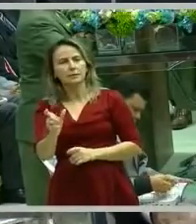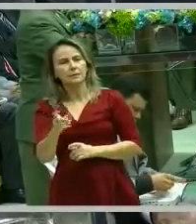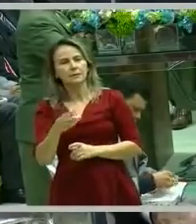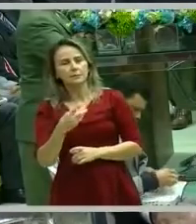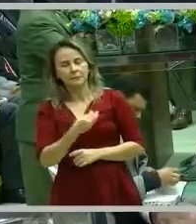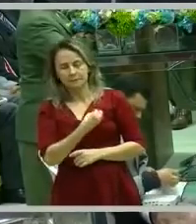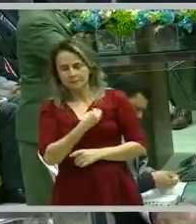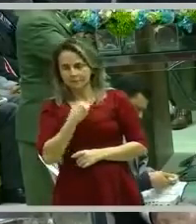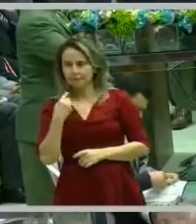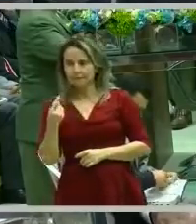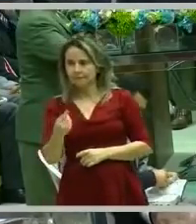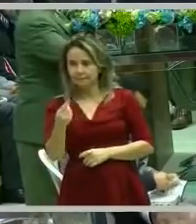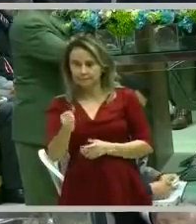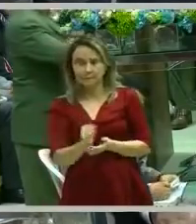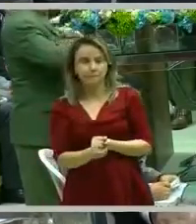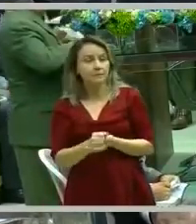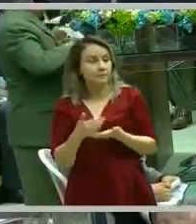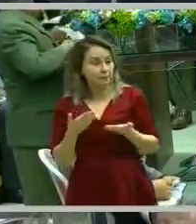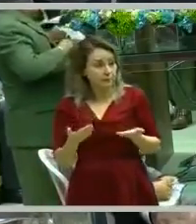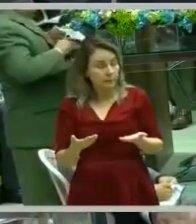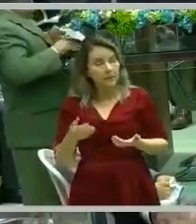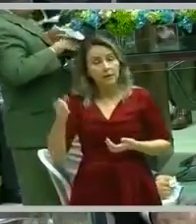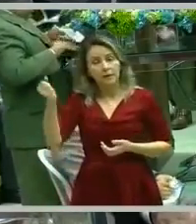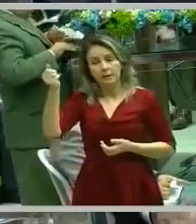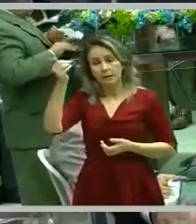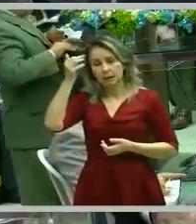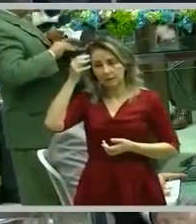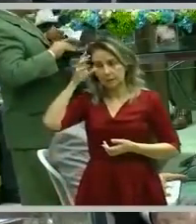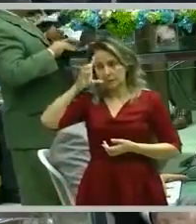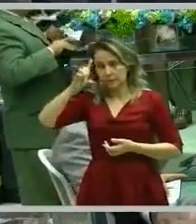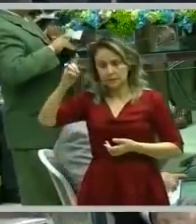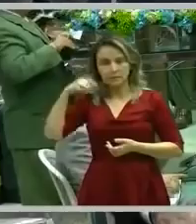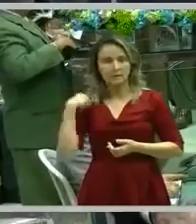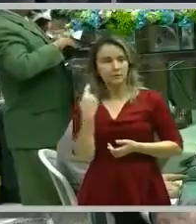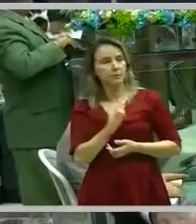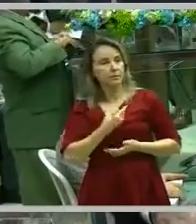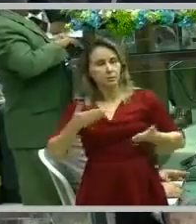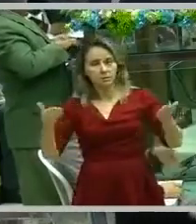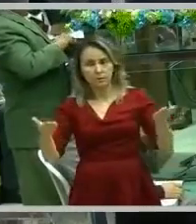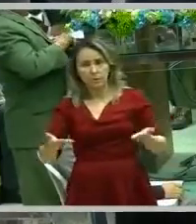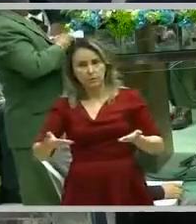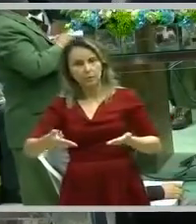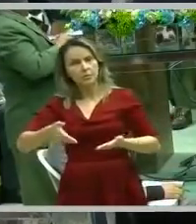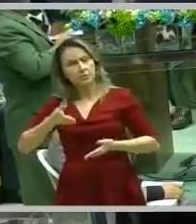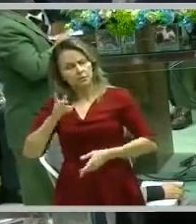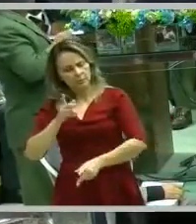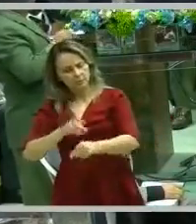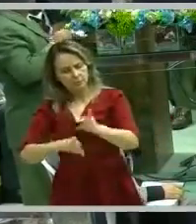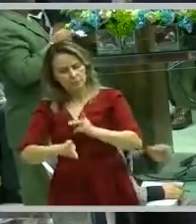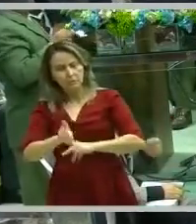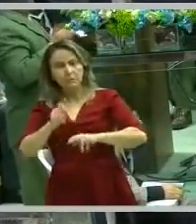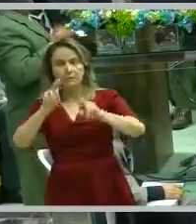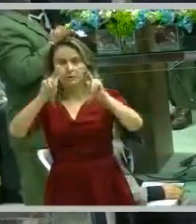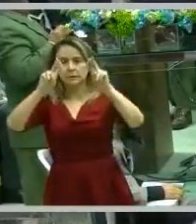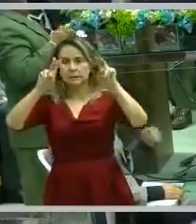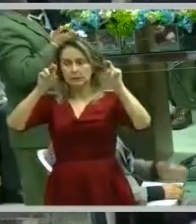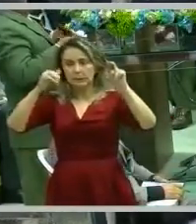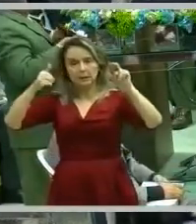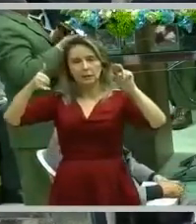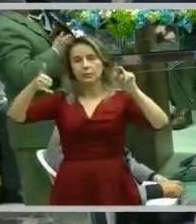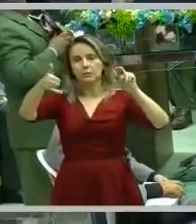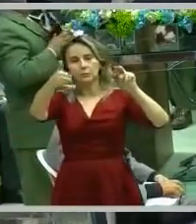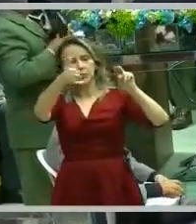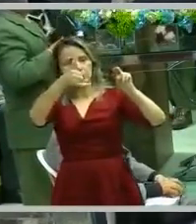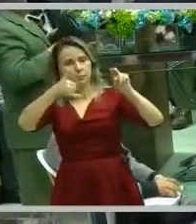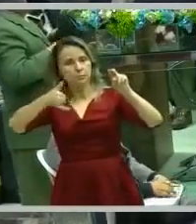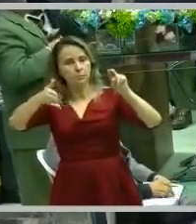amados irmãos, por graça de Deus, estamos hoje prosseguindo sobre a unção. O Espírito Santo